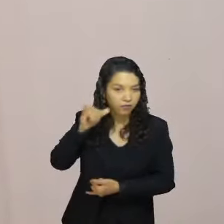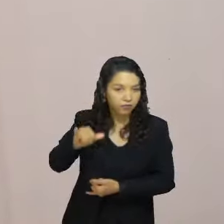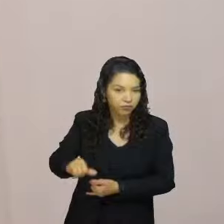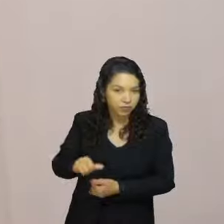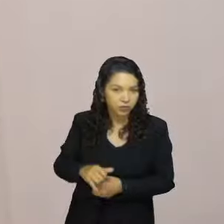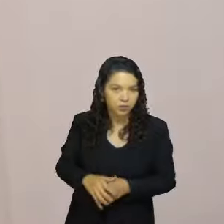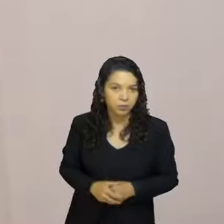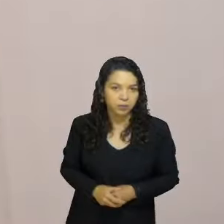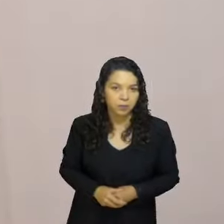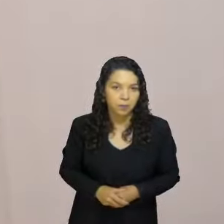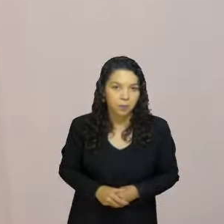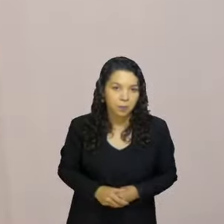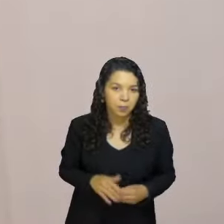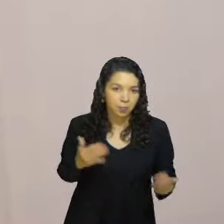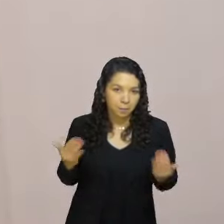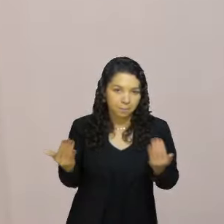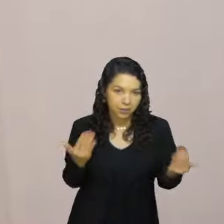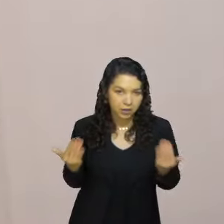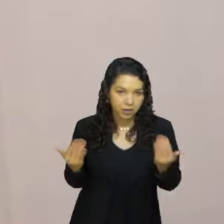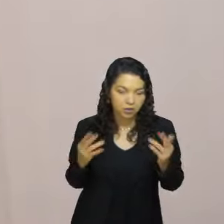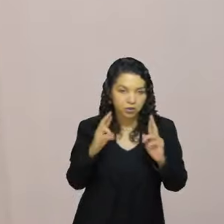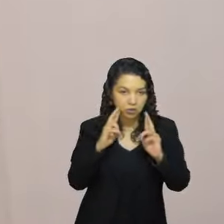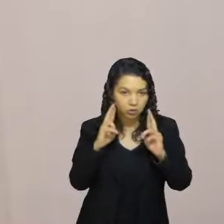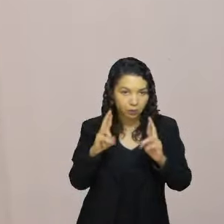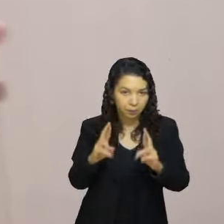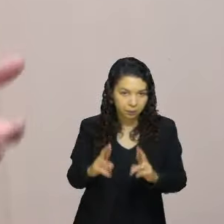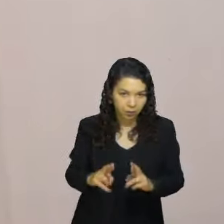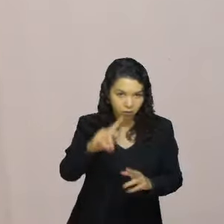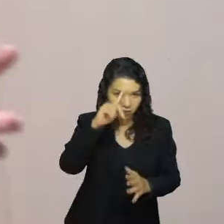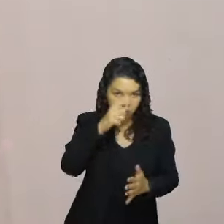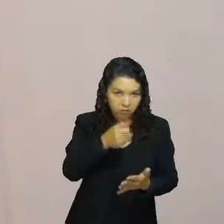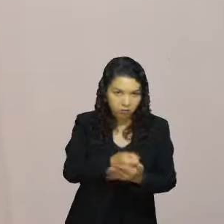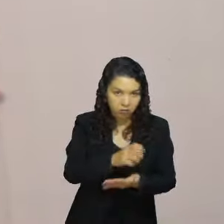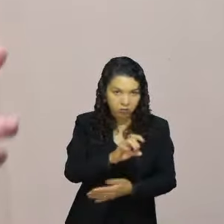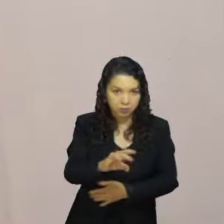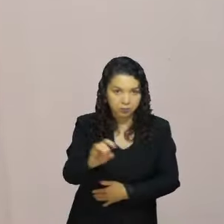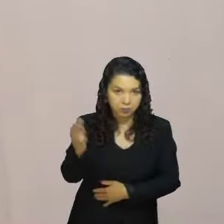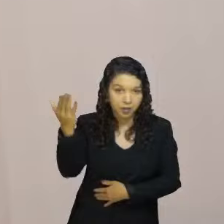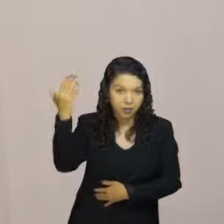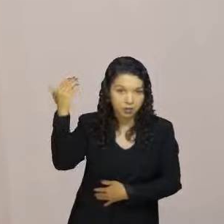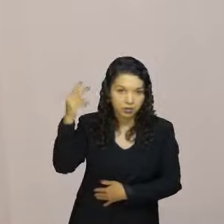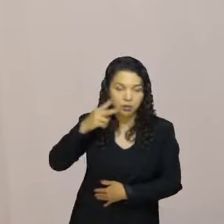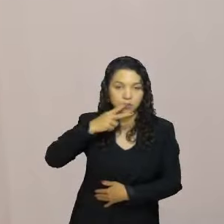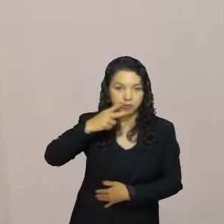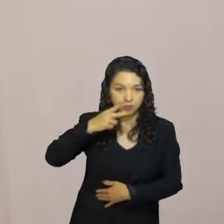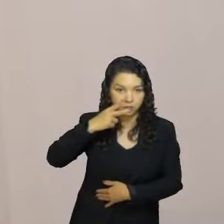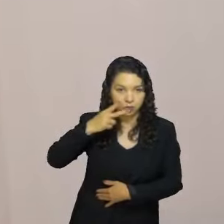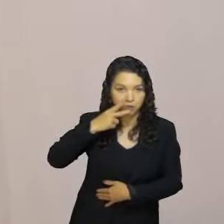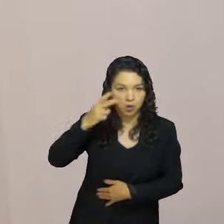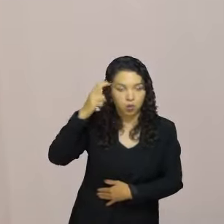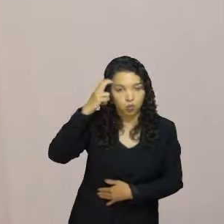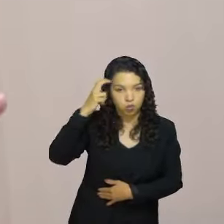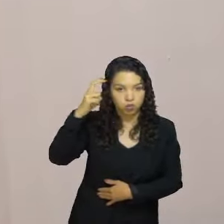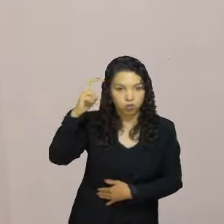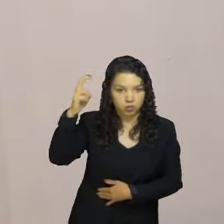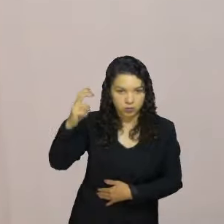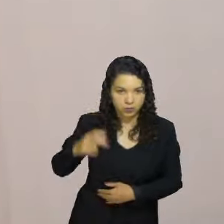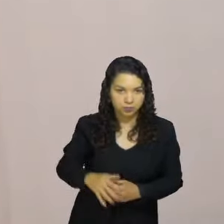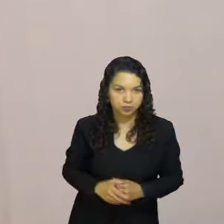para fazer um paralelo em relação ao respeito ao livre-arbítrio, né, se fumava muito na época por cultura. Vieram